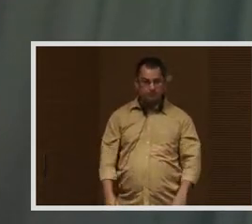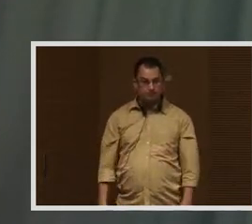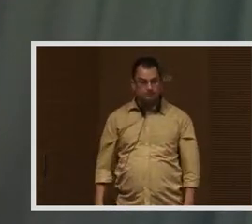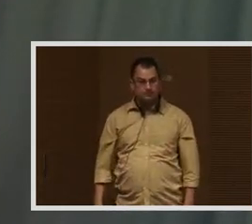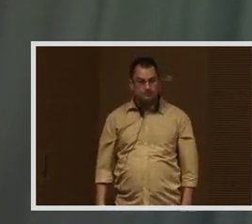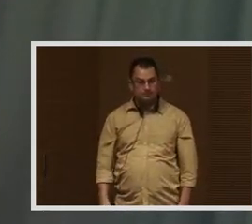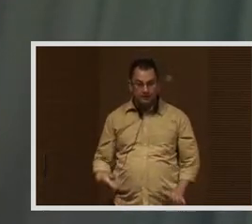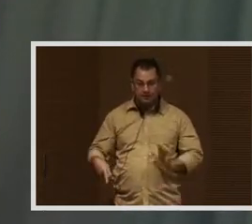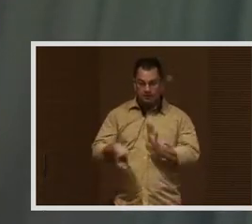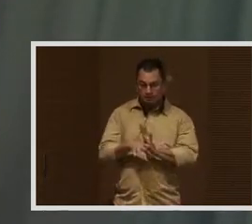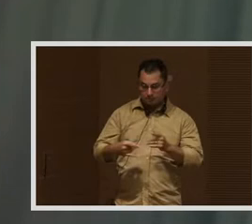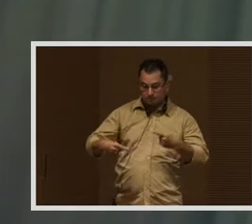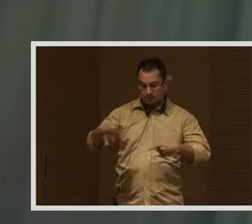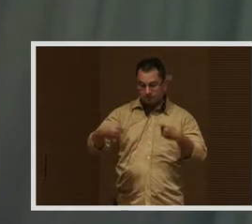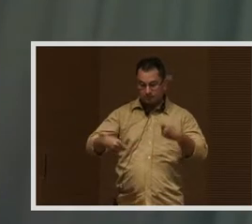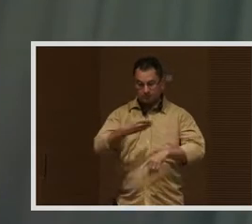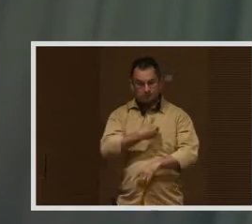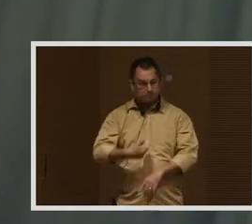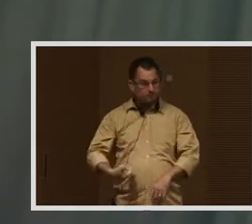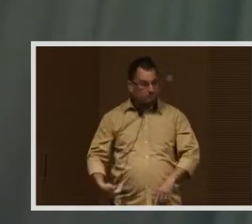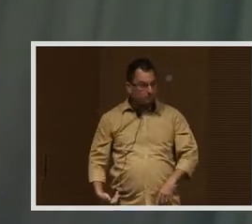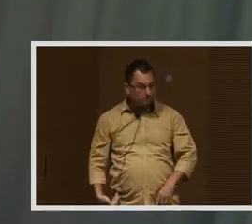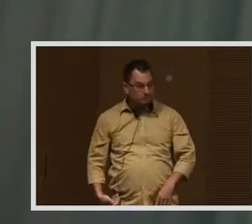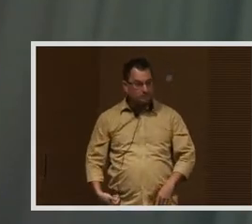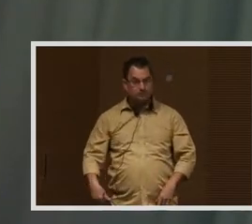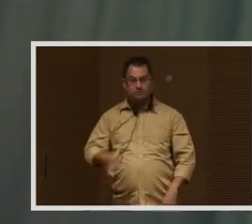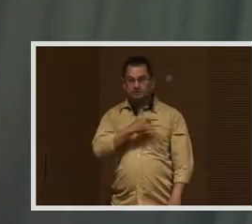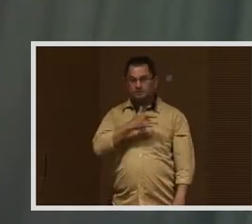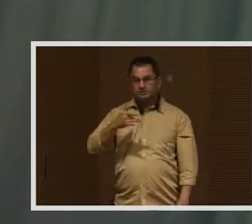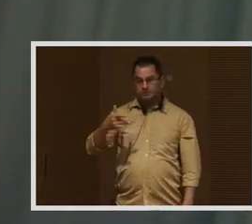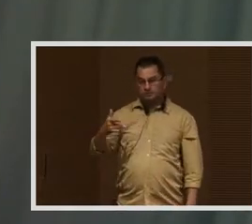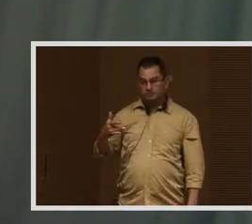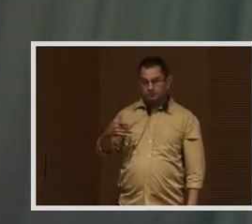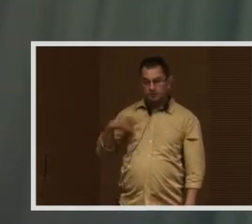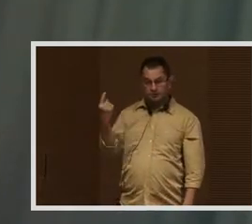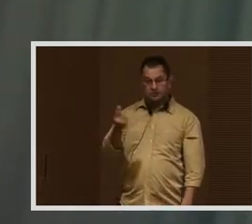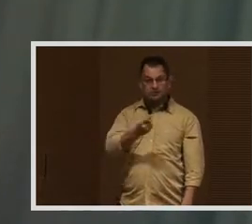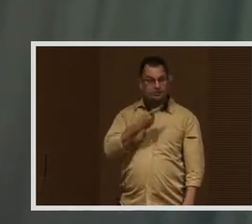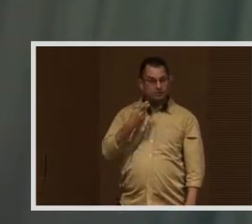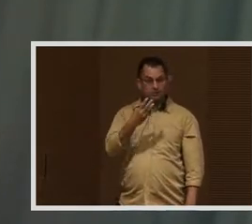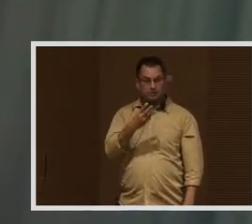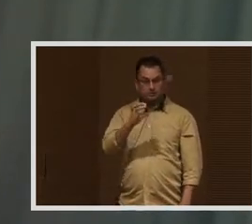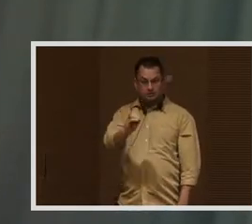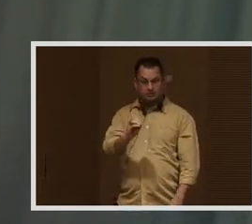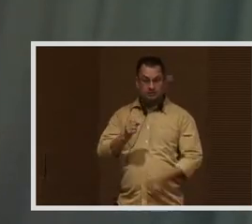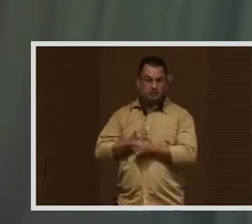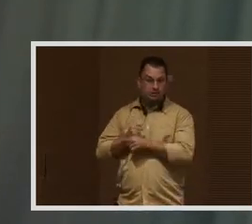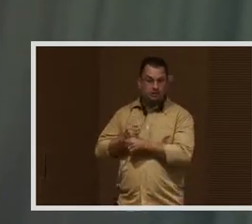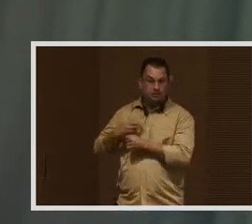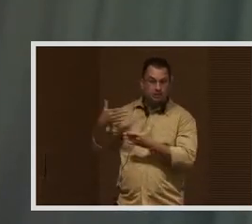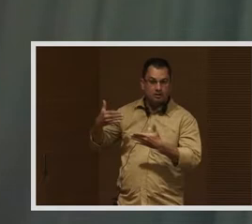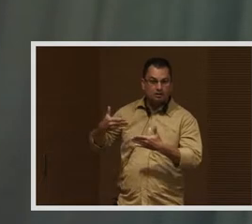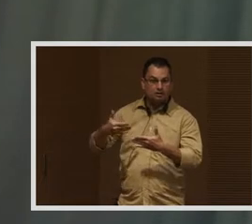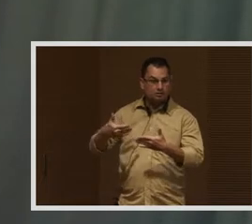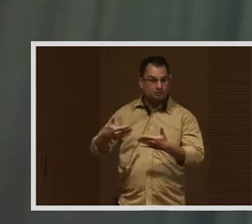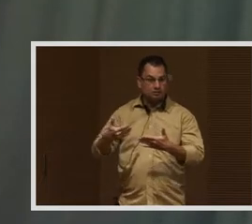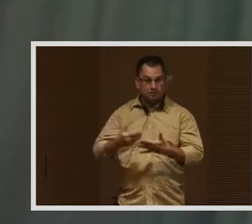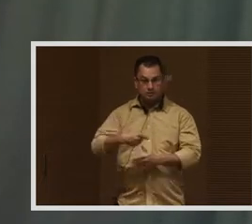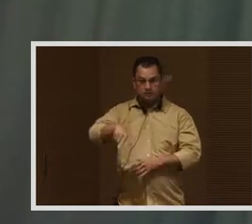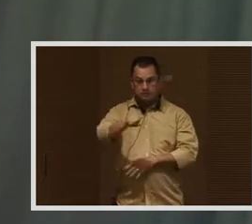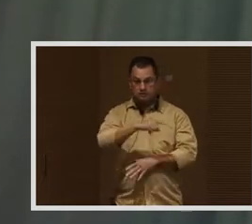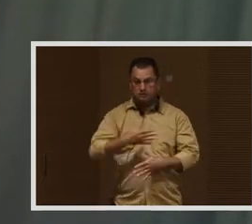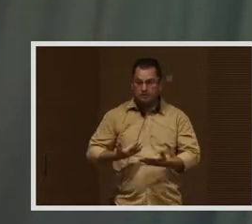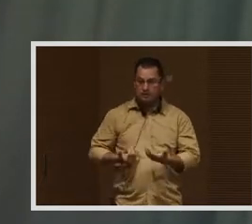parte de uma política pública de saúde que inventamos nos últimos 30 anos. Sejamos doulas, sejamos agentes comunitários